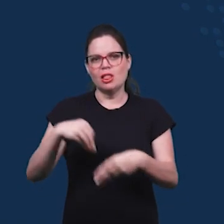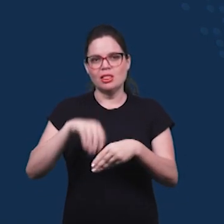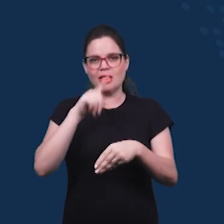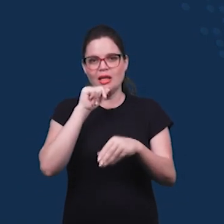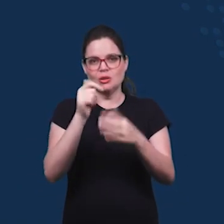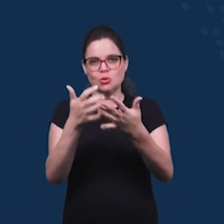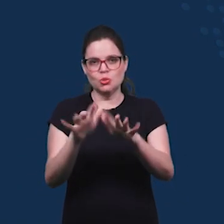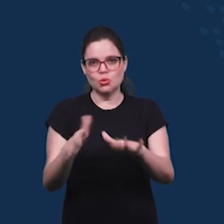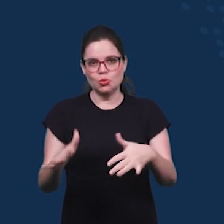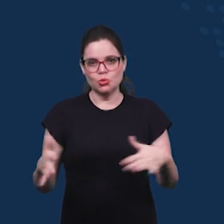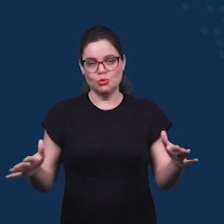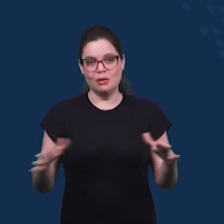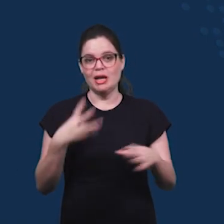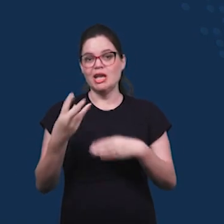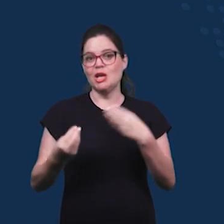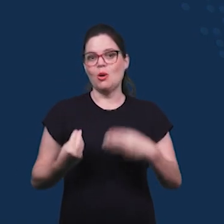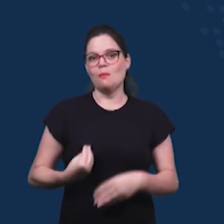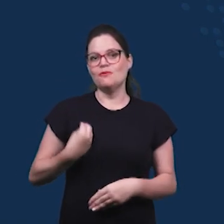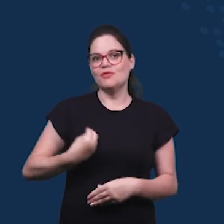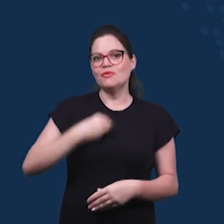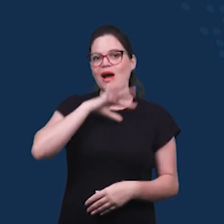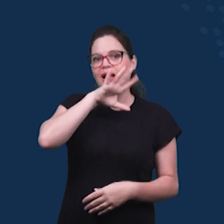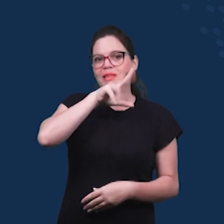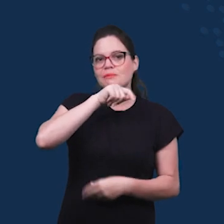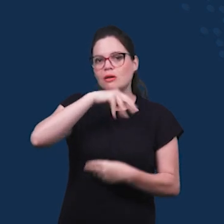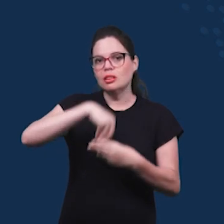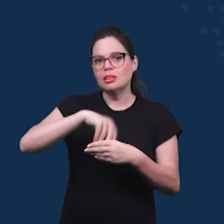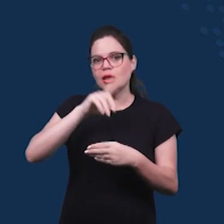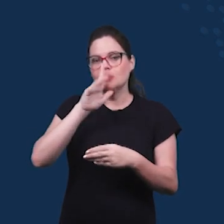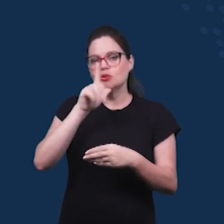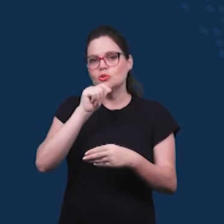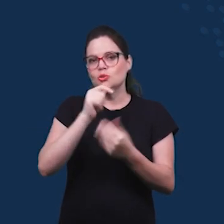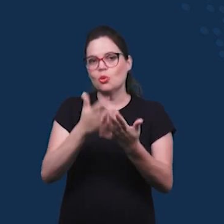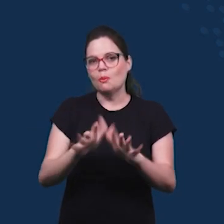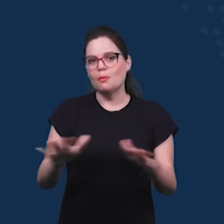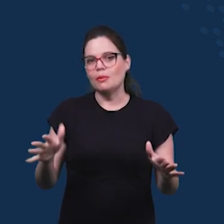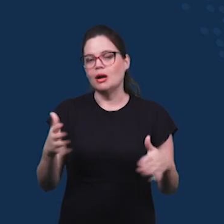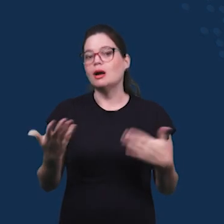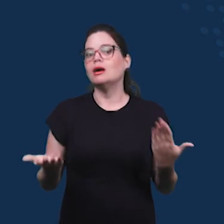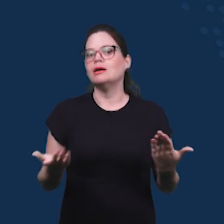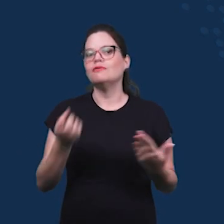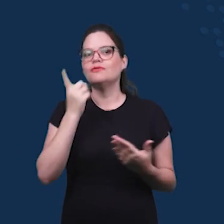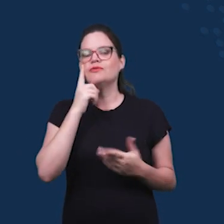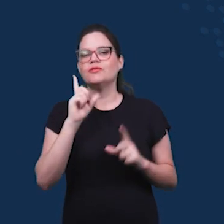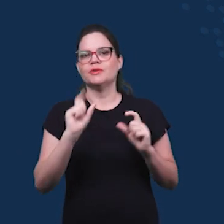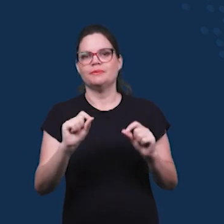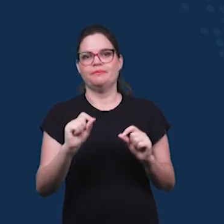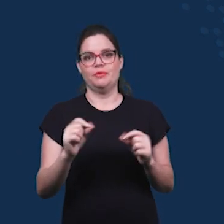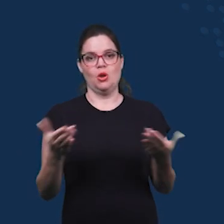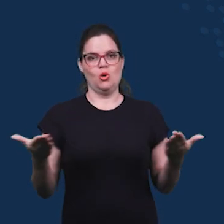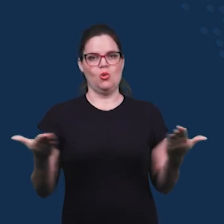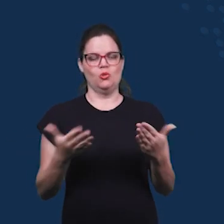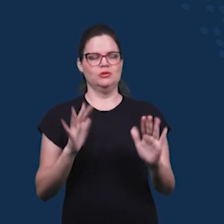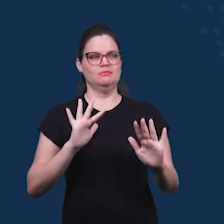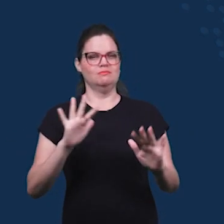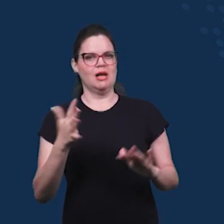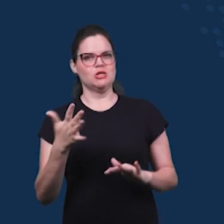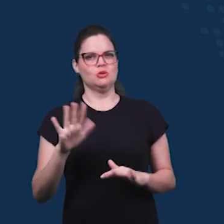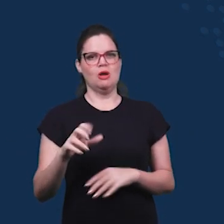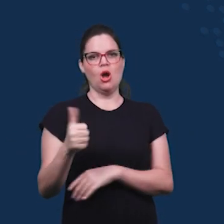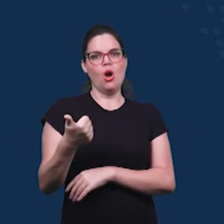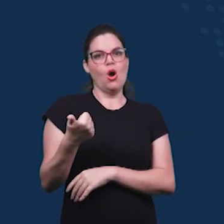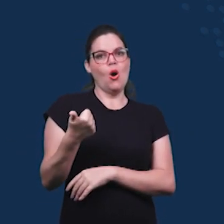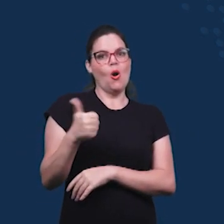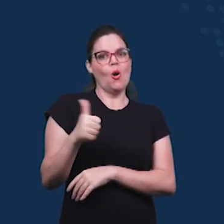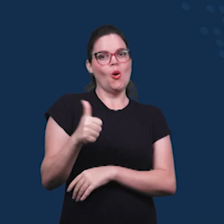vida marinha, hoje há estimativas de que aproximadamente 11 milhões de toneladas de plástico são